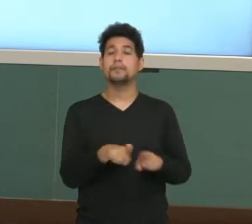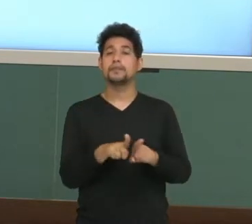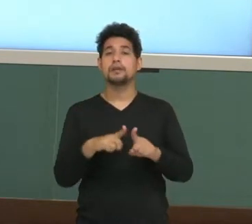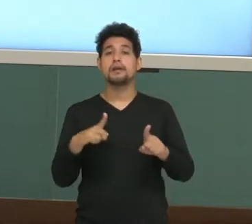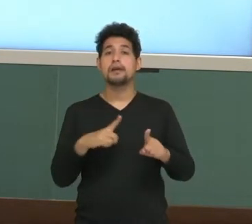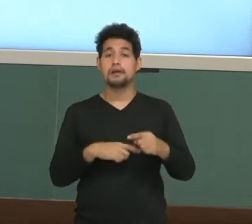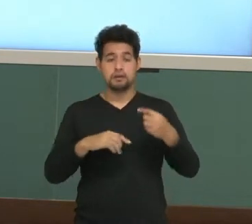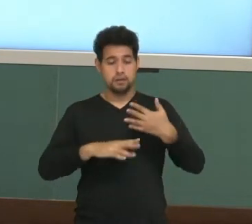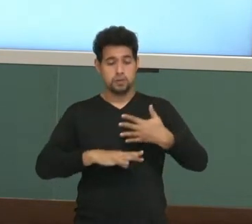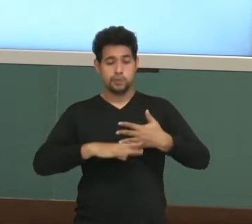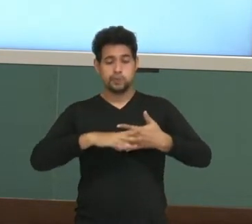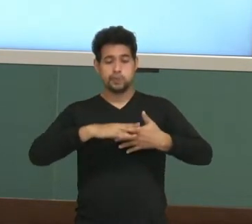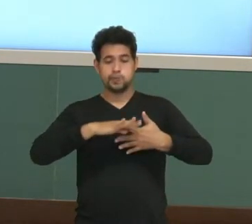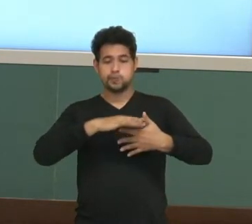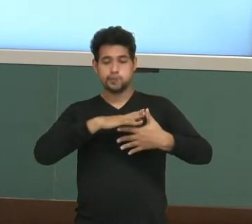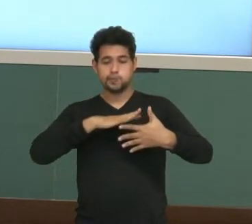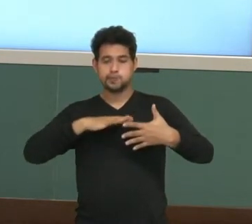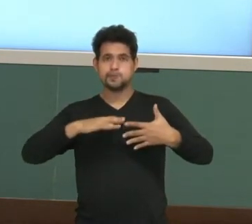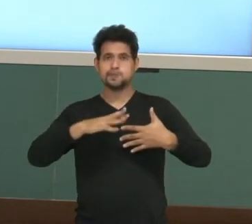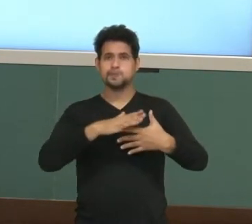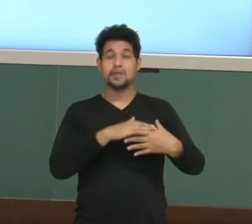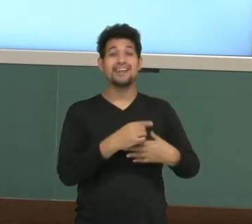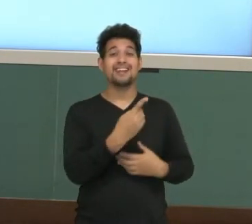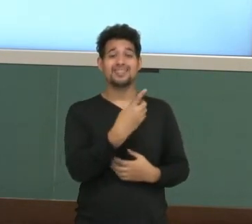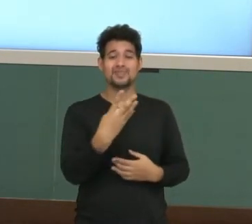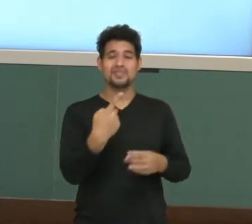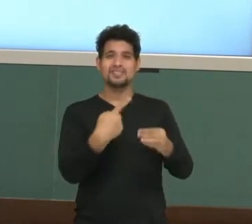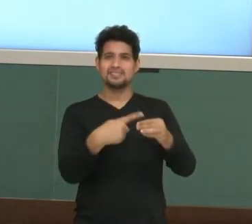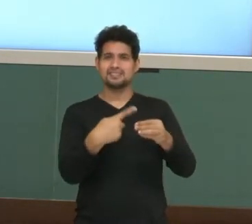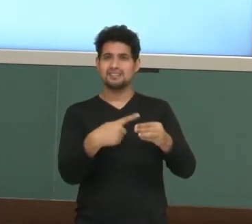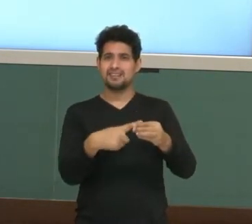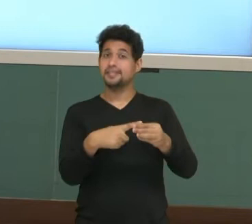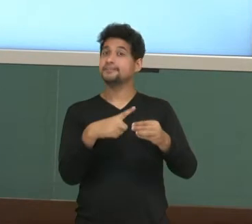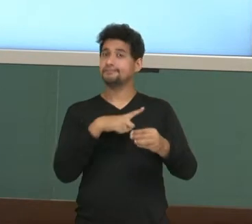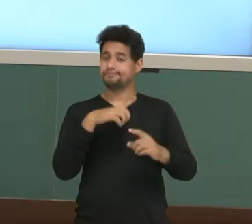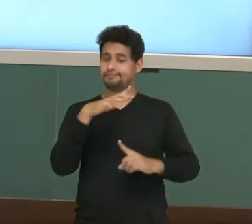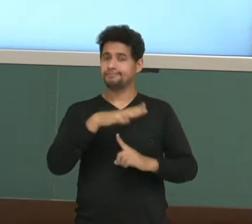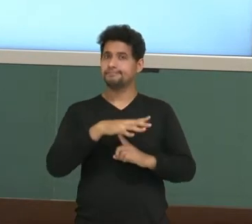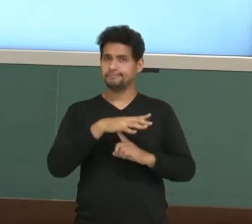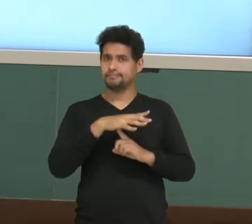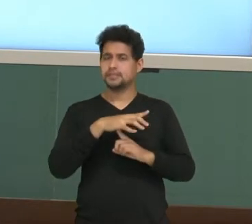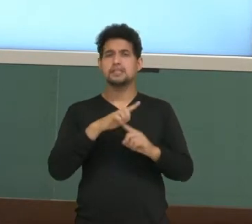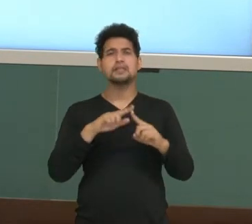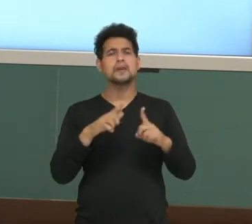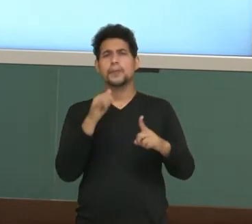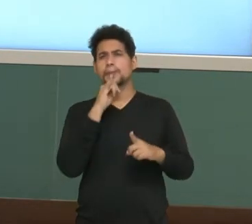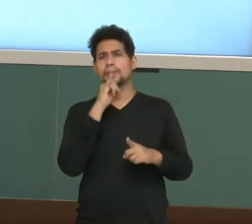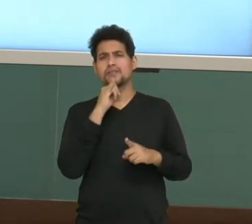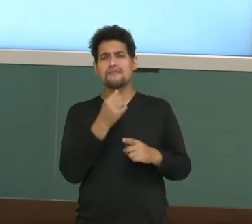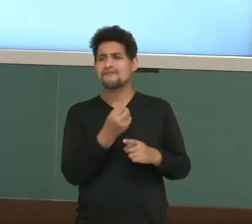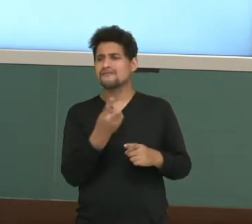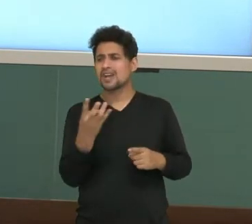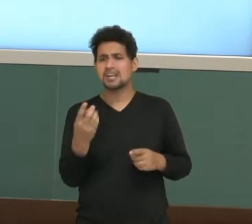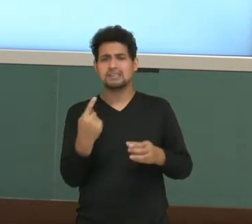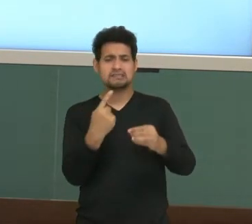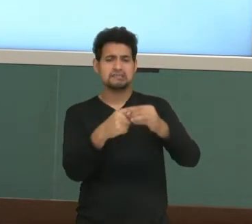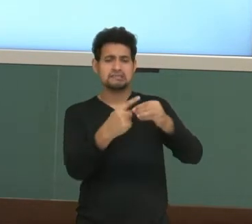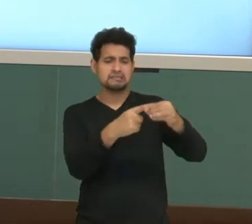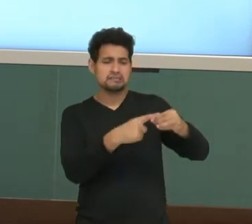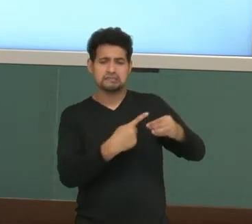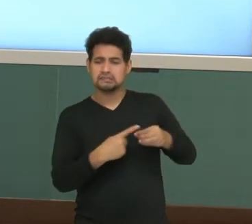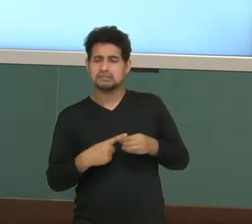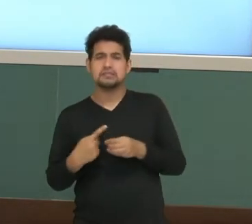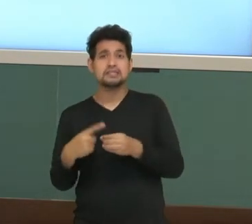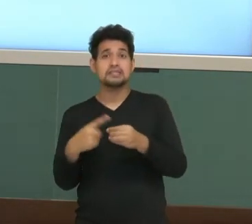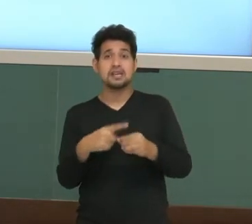alagou partes de 14 municípios do estado do Paraná. Então, uma parcela significativa dos